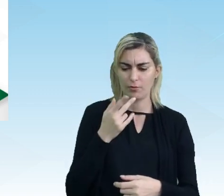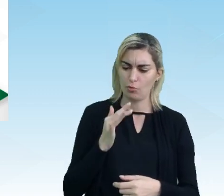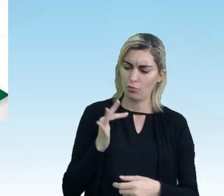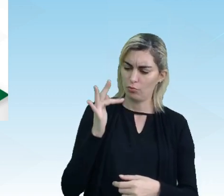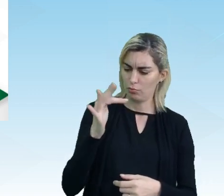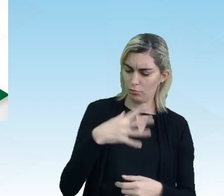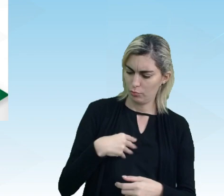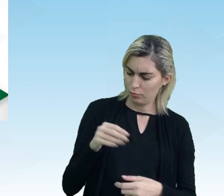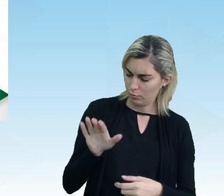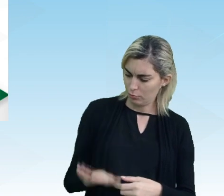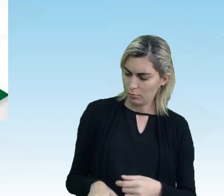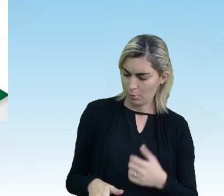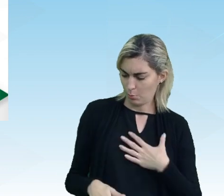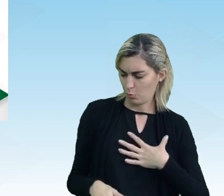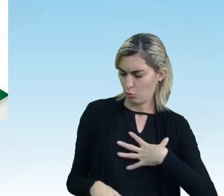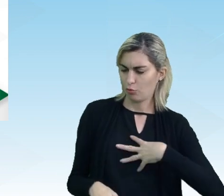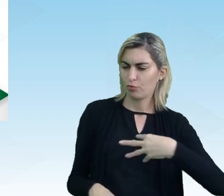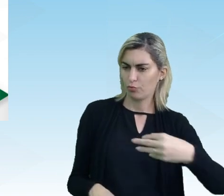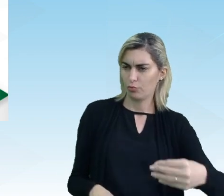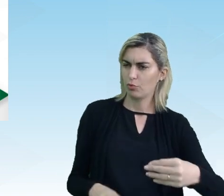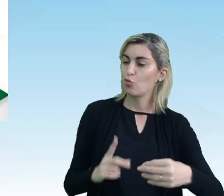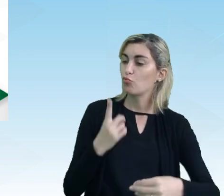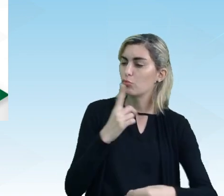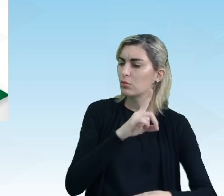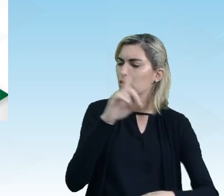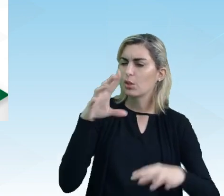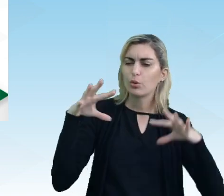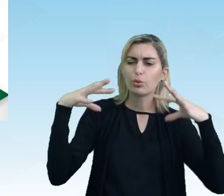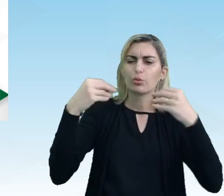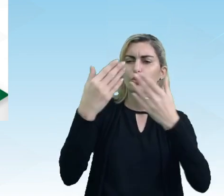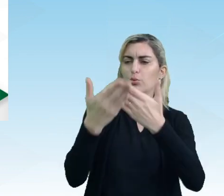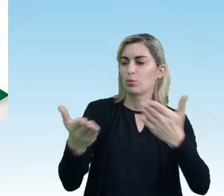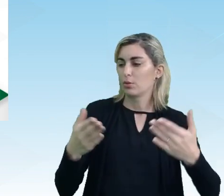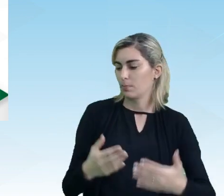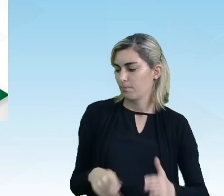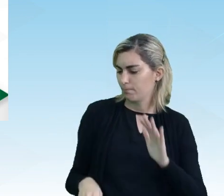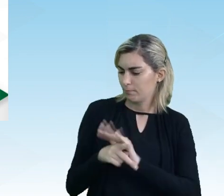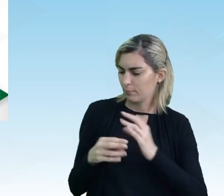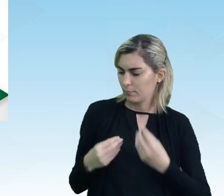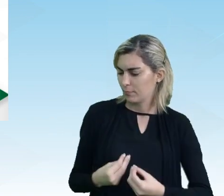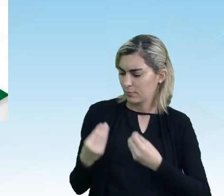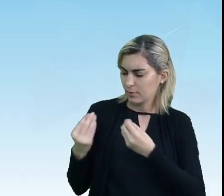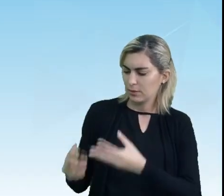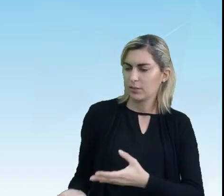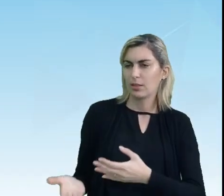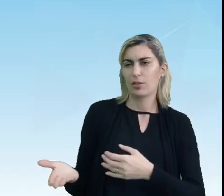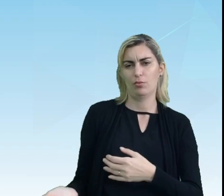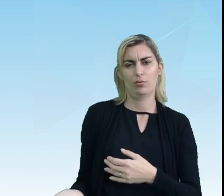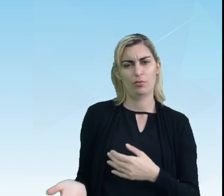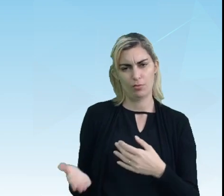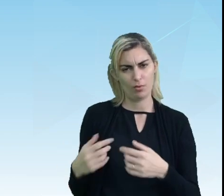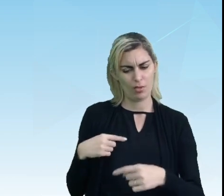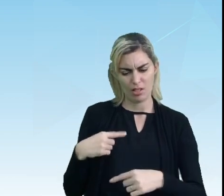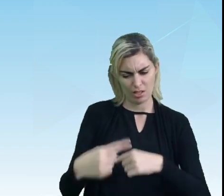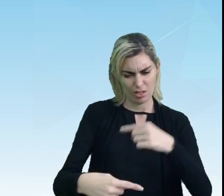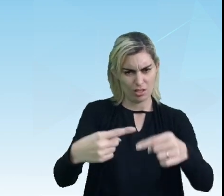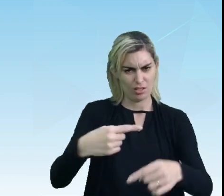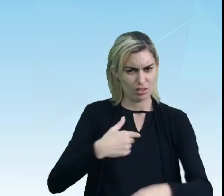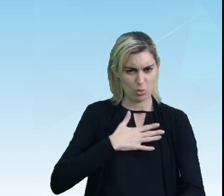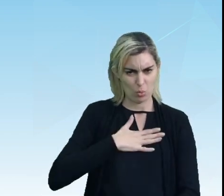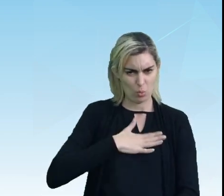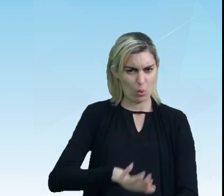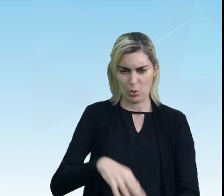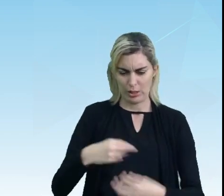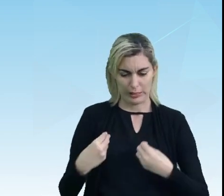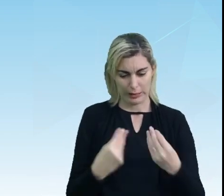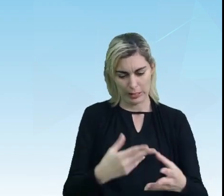né? O Pupirraia. Meu filho, um dia tudo isso será seu. Gente, essa herança eu não gostaria de dar para o